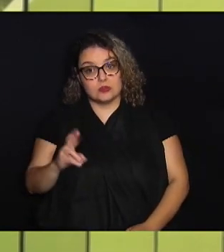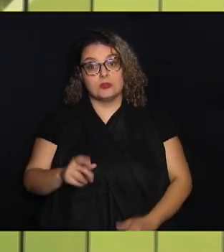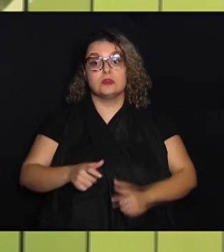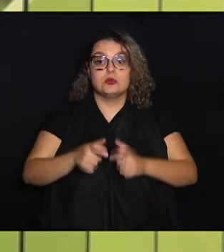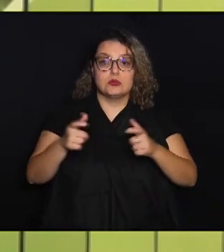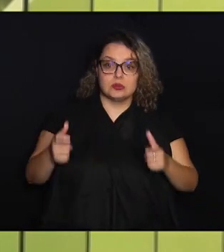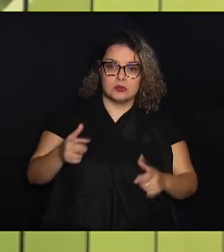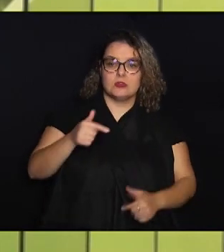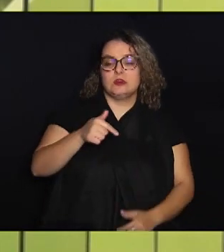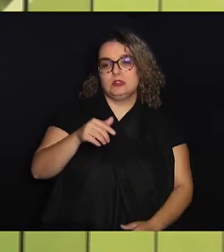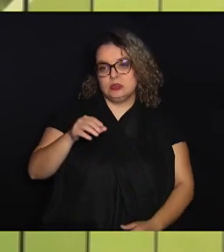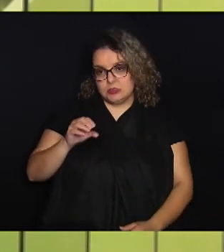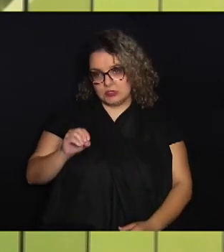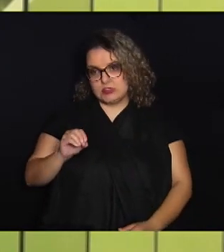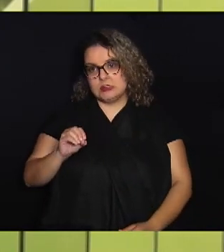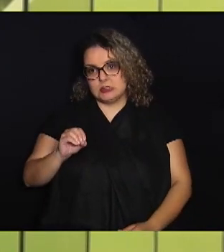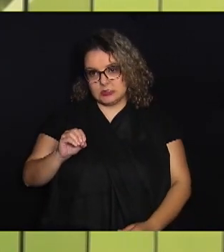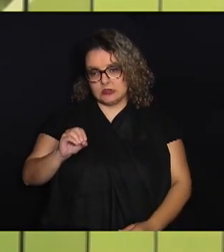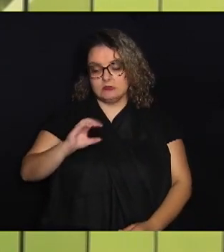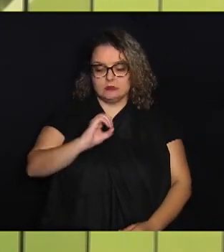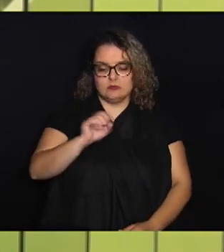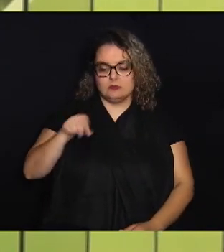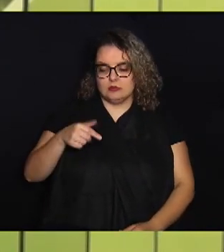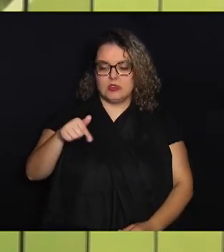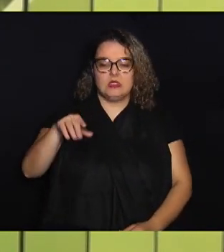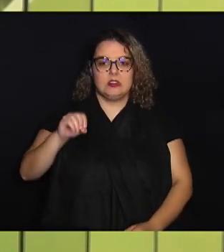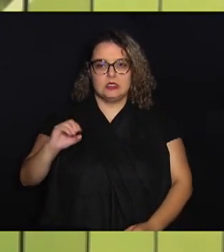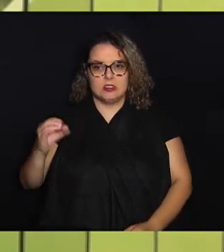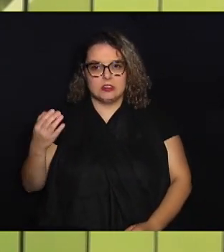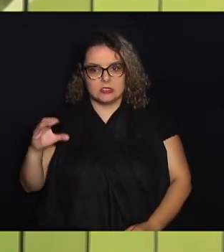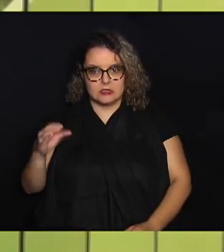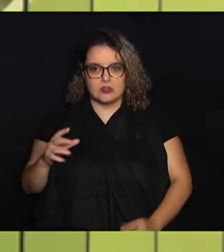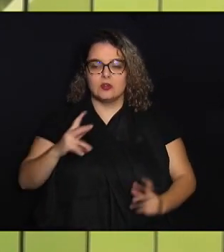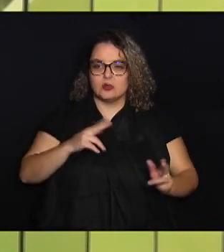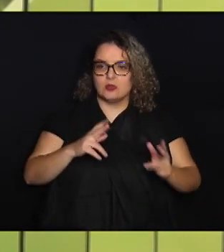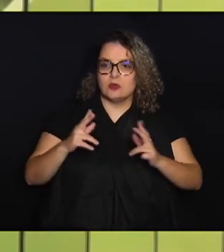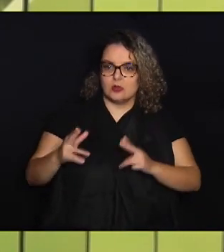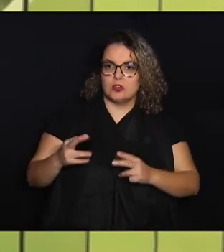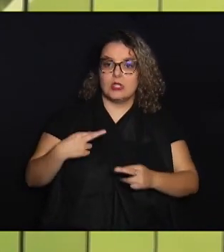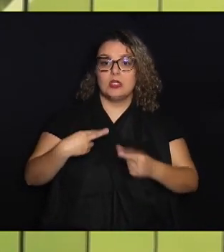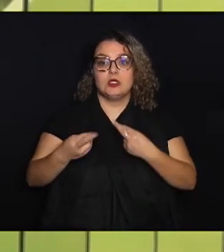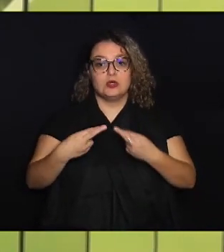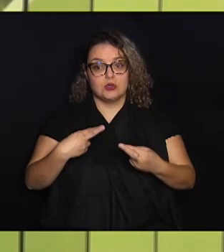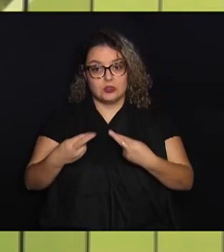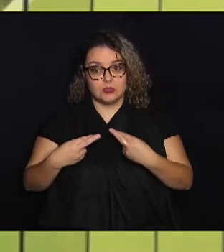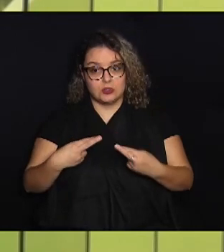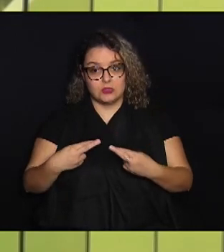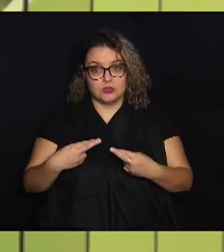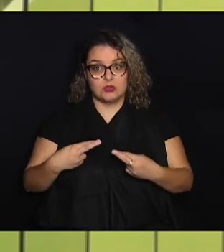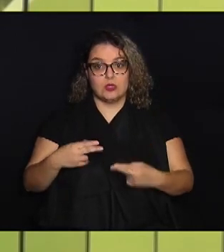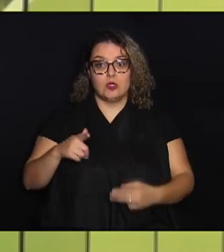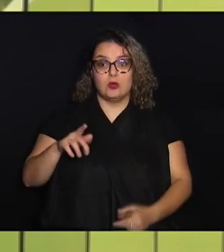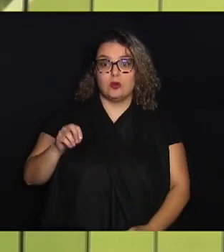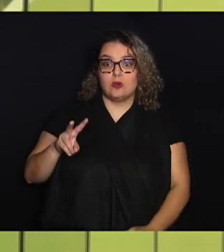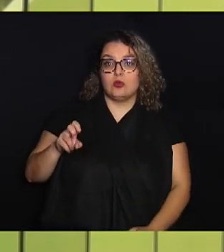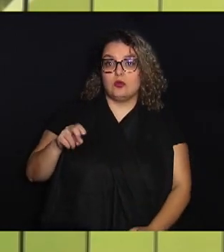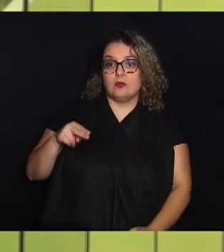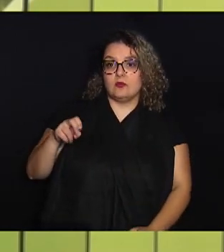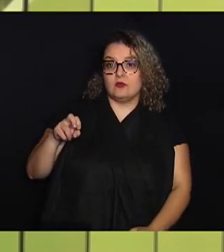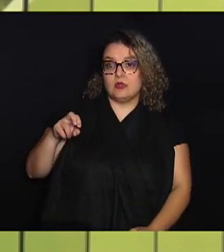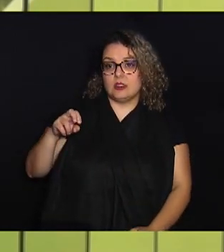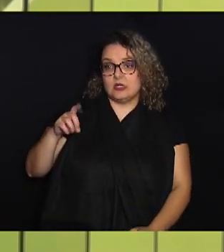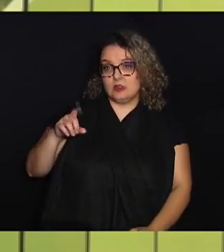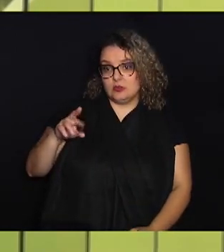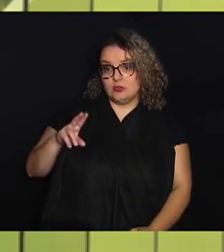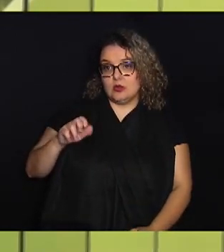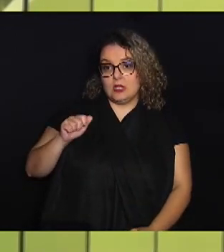de 70 centavos. Portanto, o mesmo aumento da rodovia Governador Ademar Pereira de